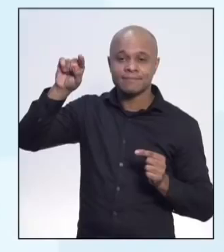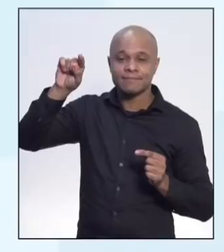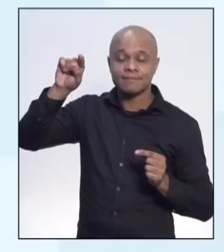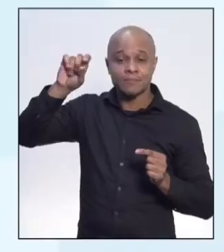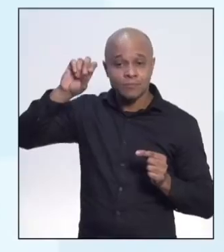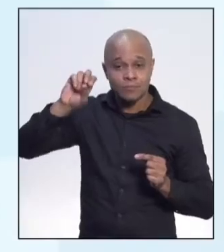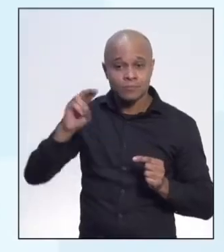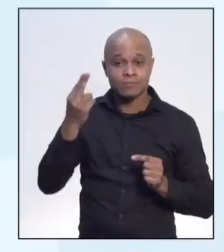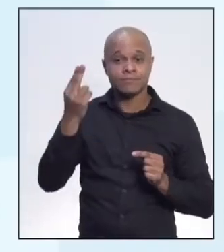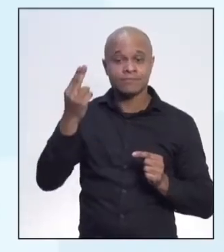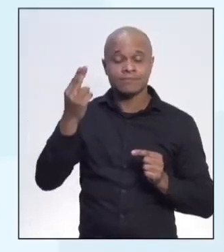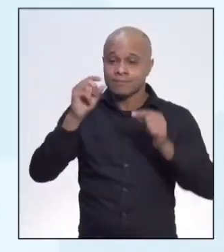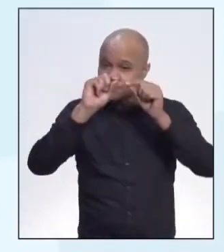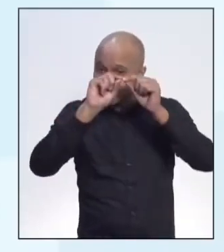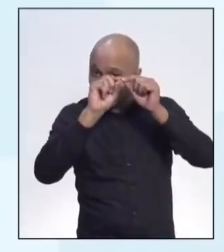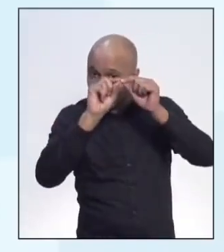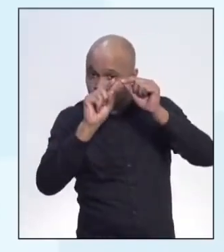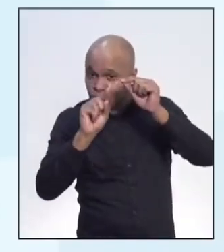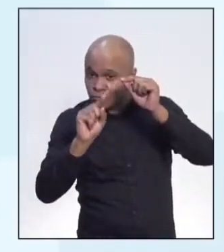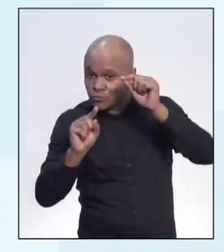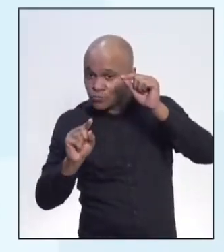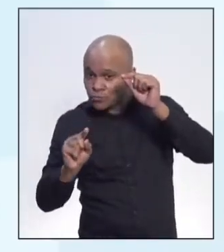primeiro, ou se ela é